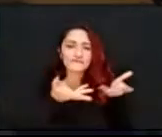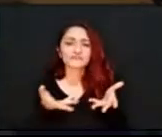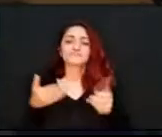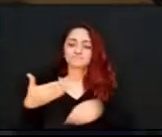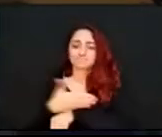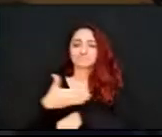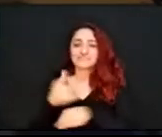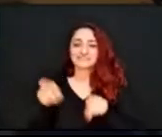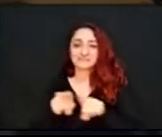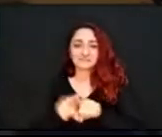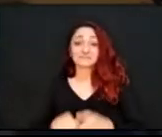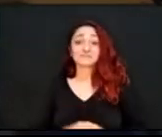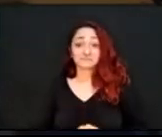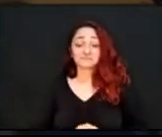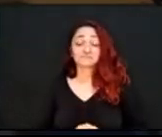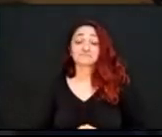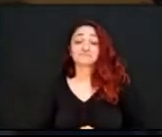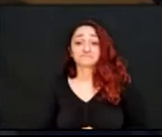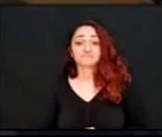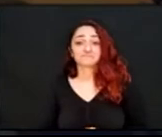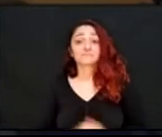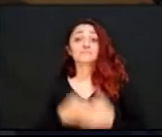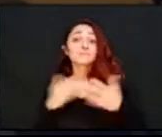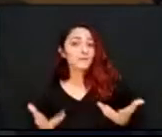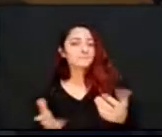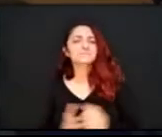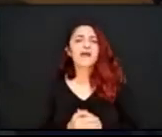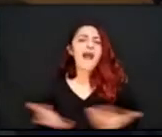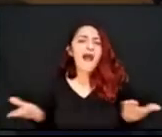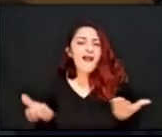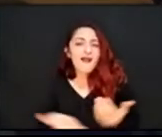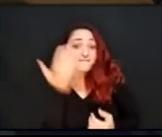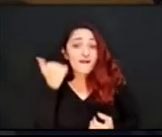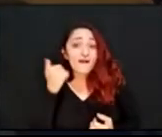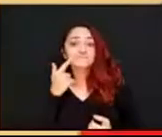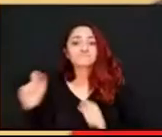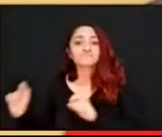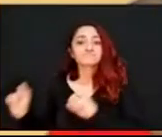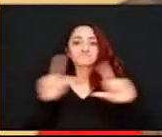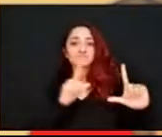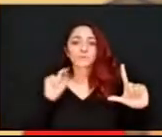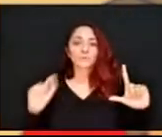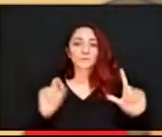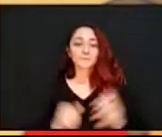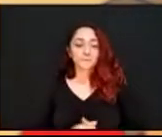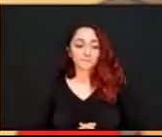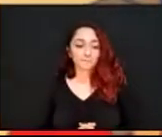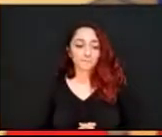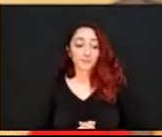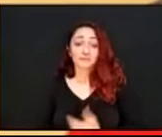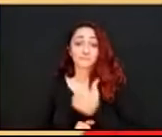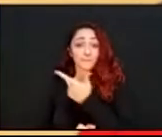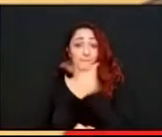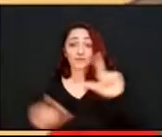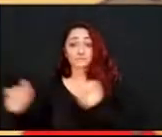é bom e vamos agora passar para apresentação eu queria trazer aqui a próxima sequência